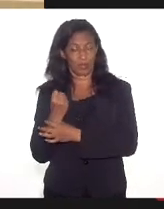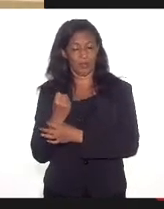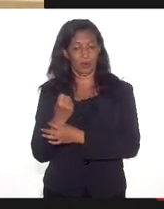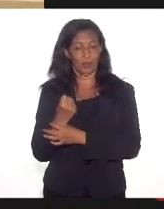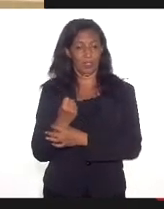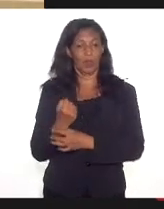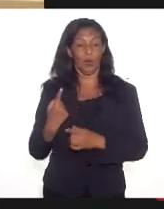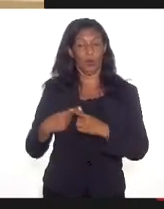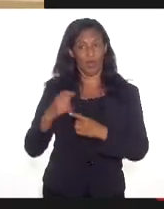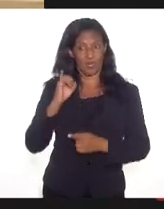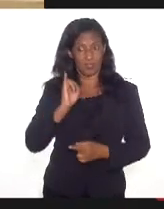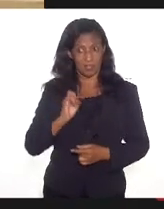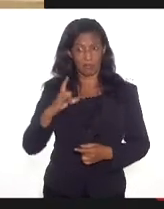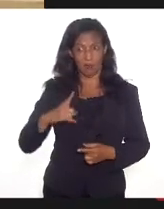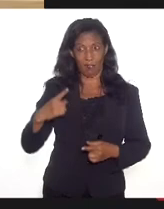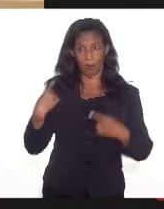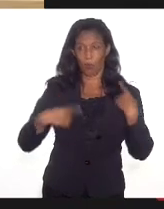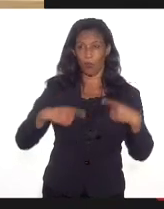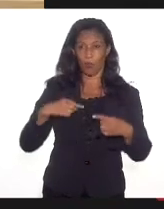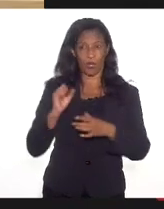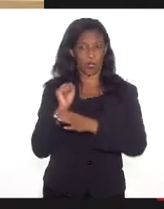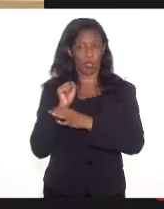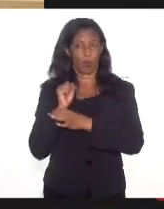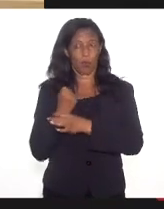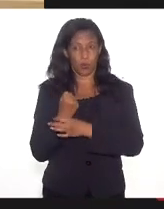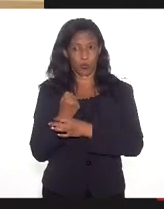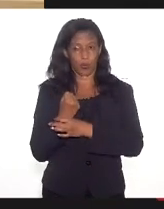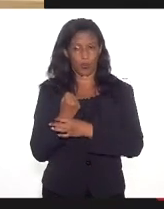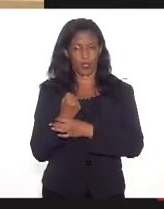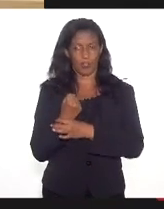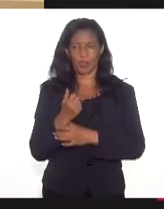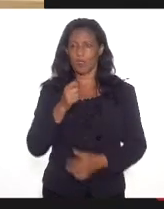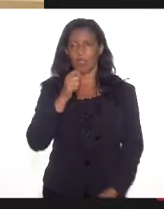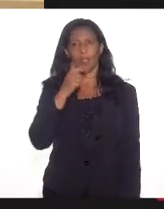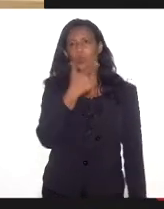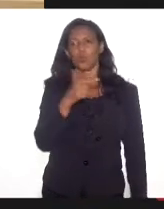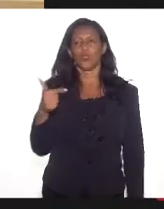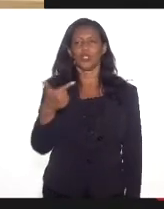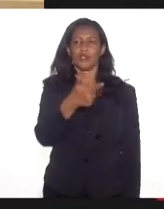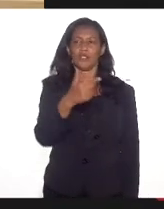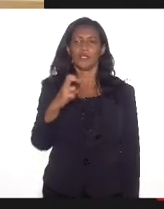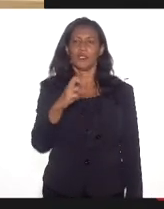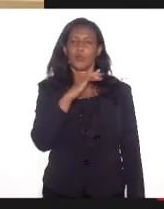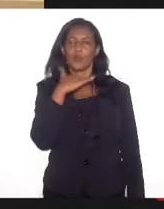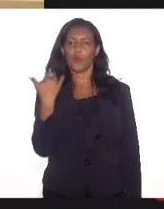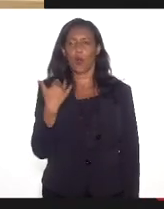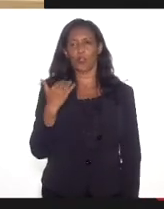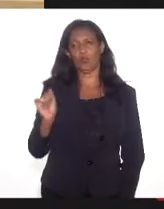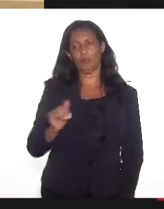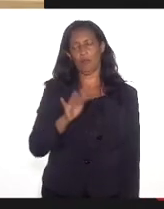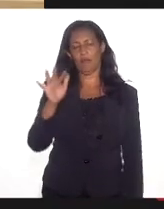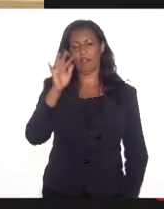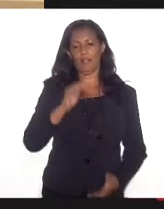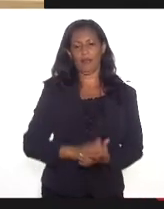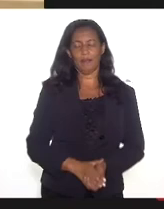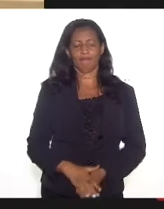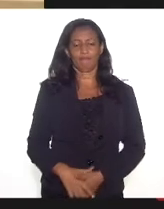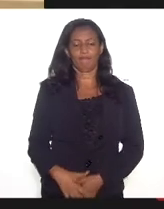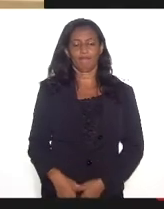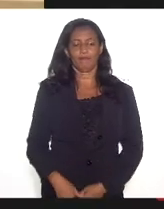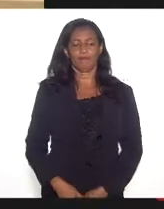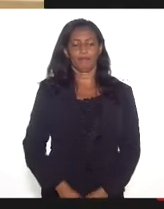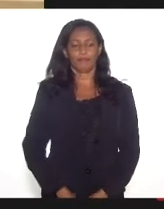uma política pública de segurança não teríamos 25 mortos numa favela e lamentar aqui também aproveitar o